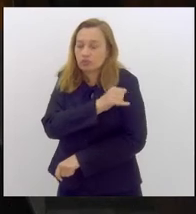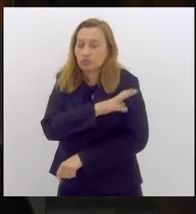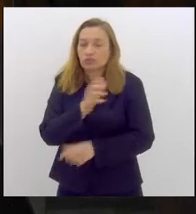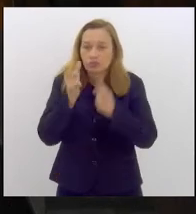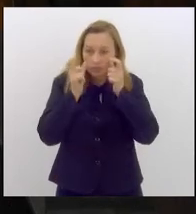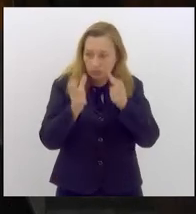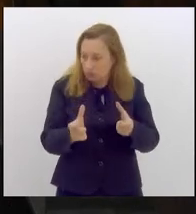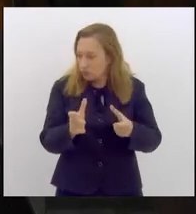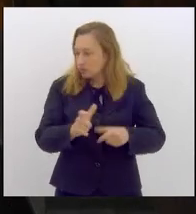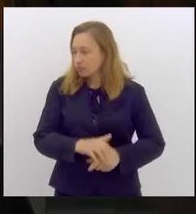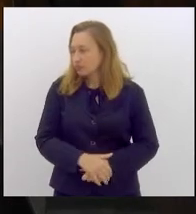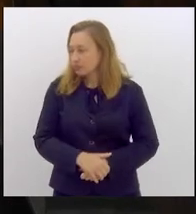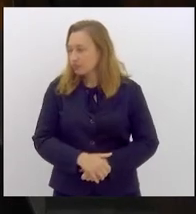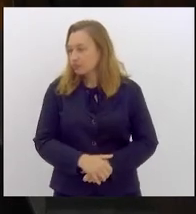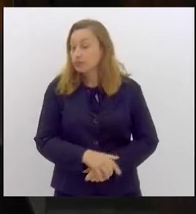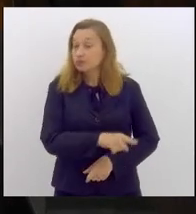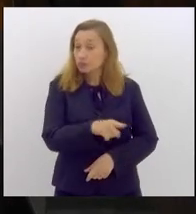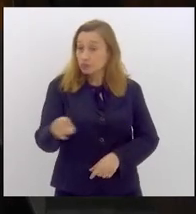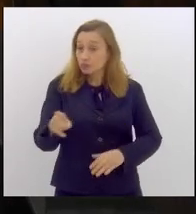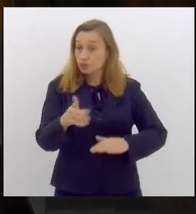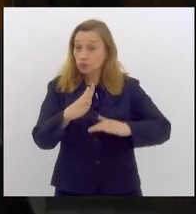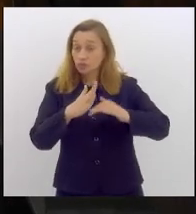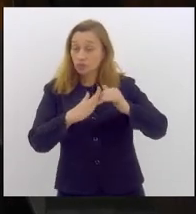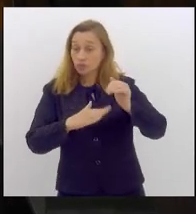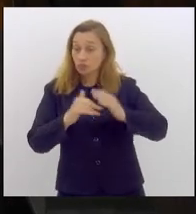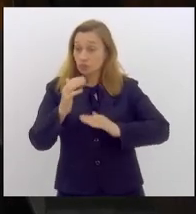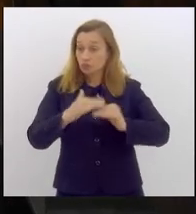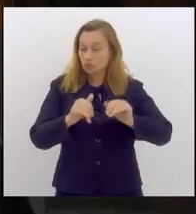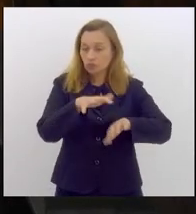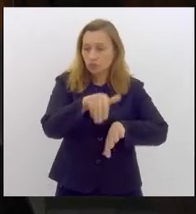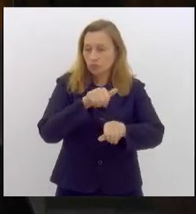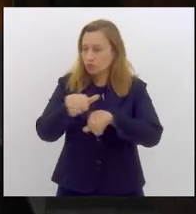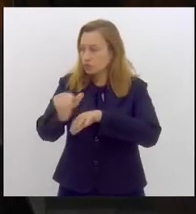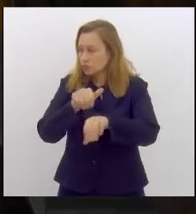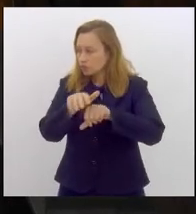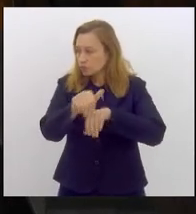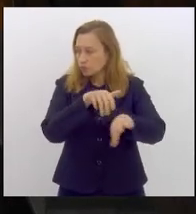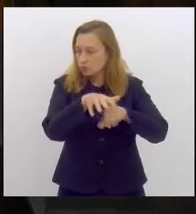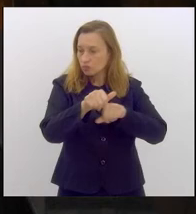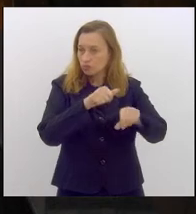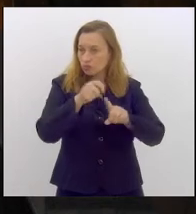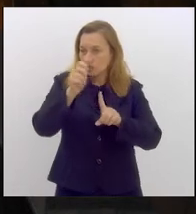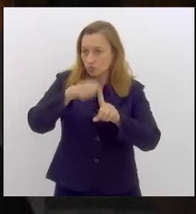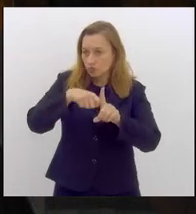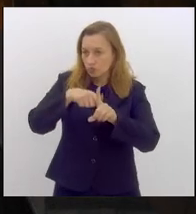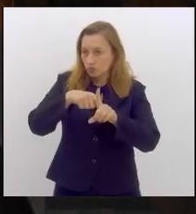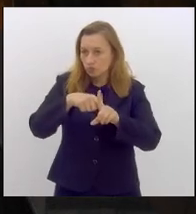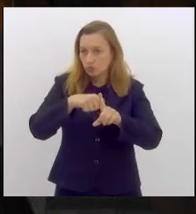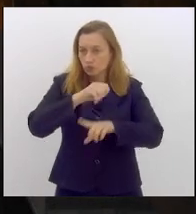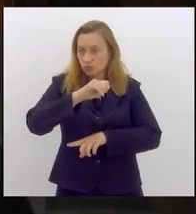a atenção que esses professores foram convocados ainda no mês de junho.